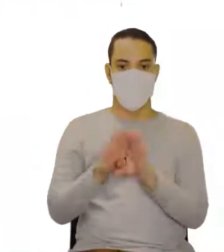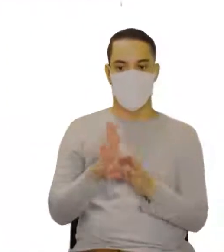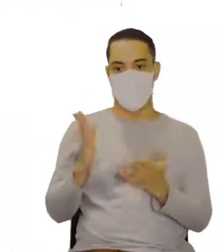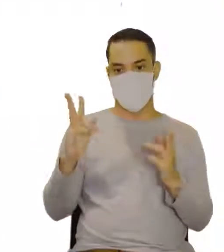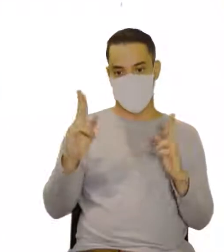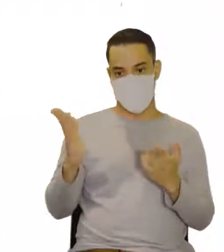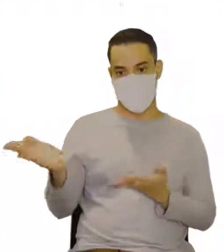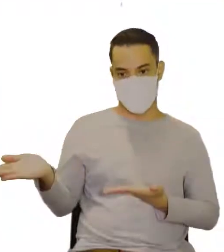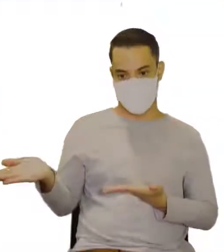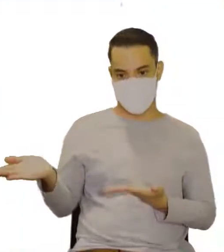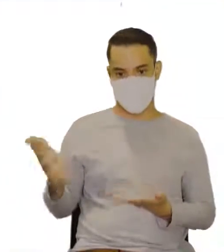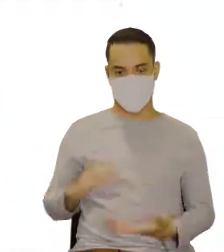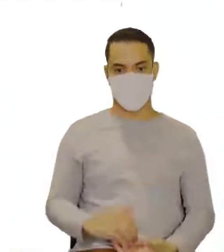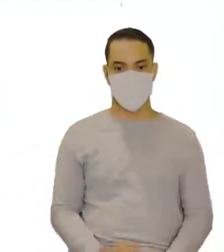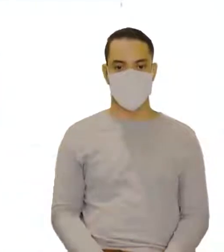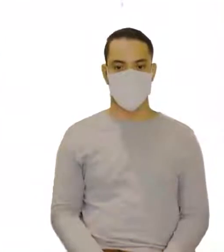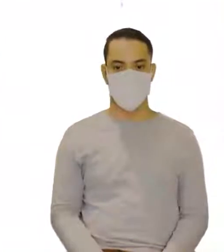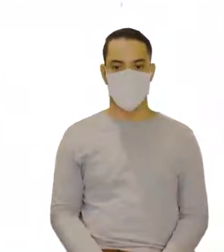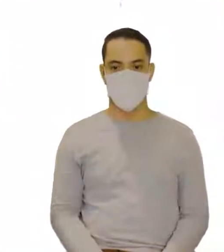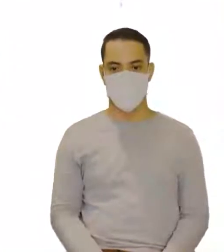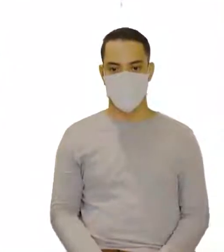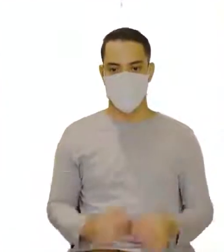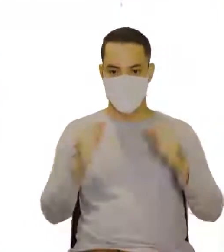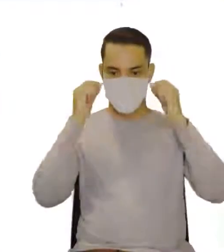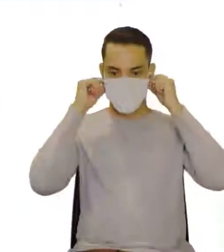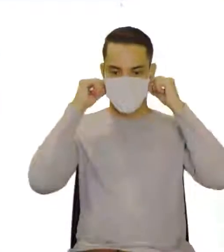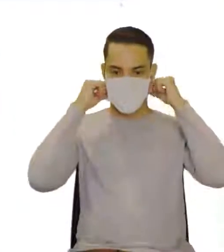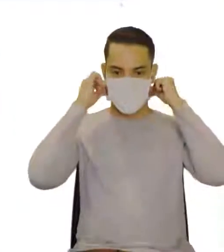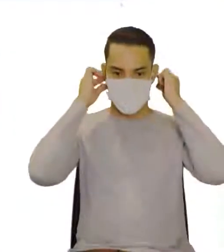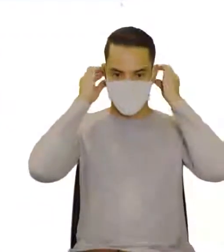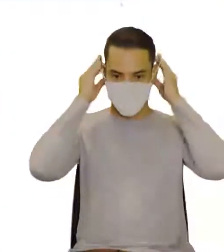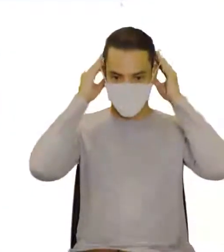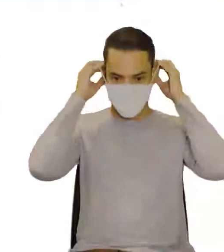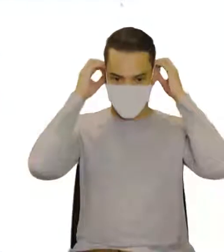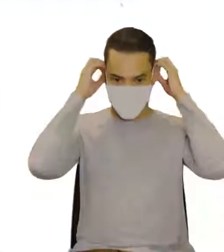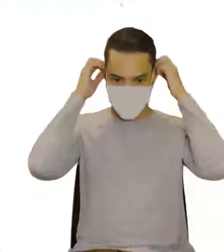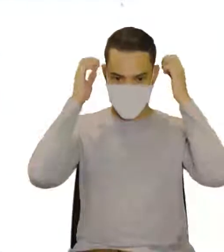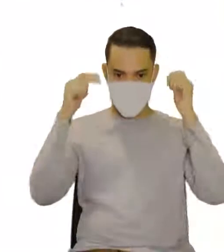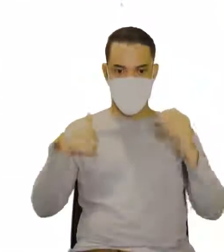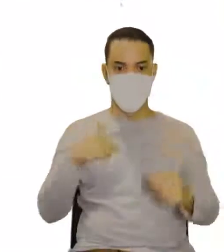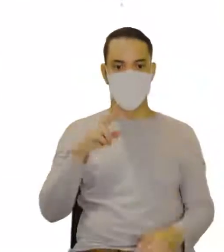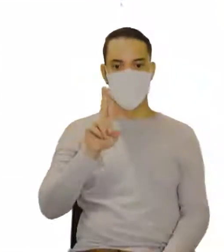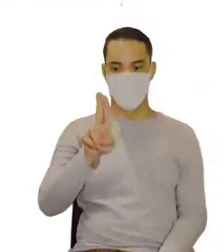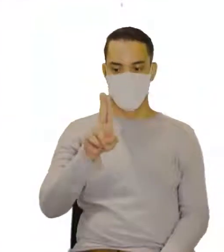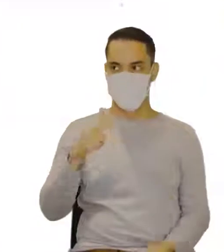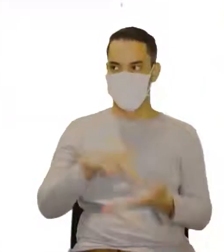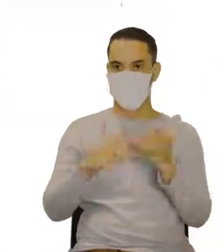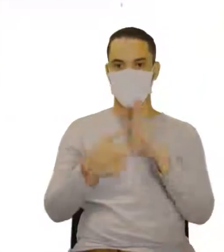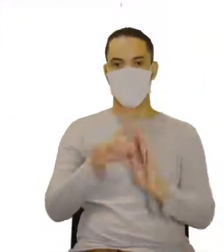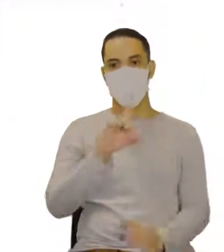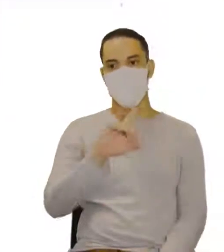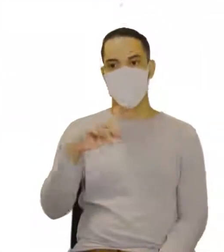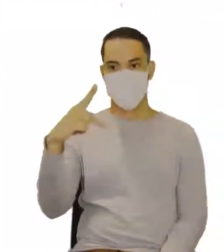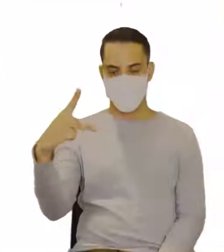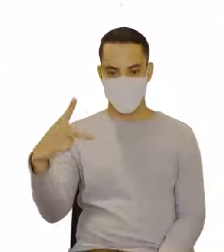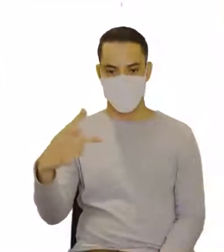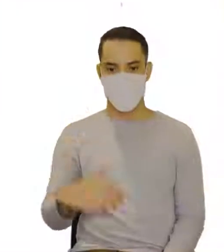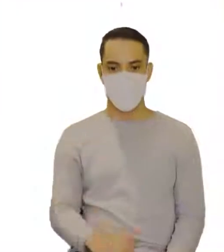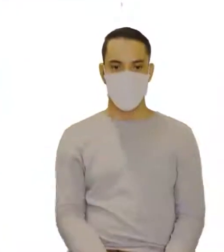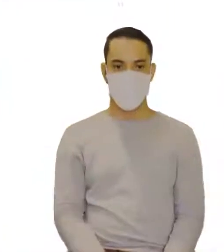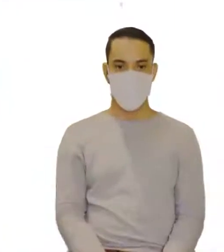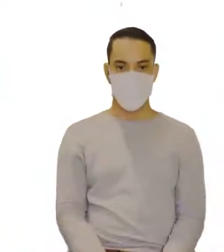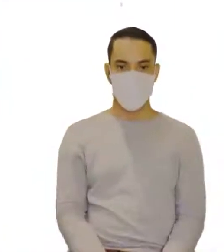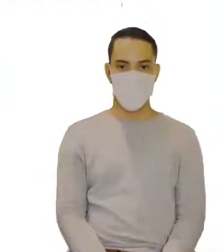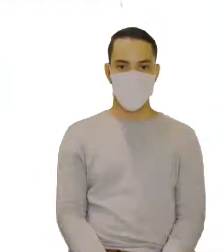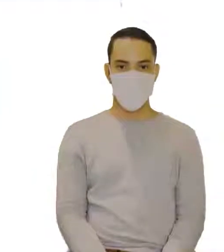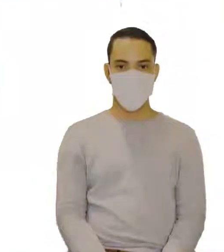daqui, ok? Tá aqui os terminais, ó. Tá aqui a diferença de potencial que alimenta aqui, ok?